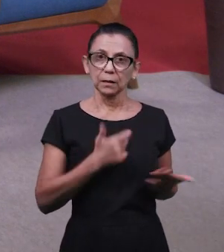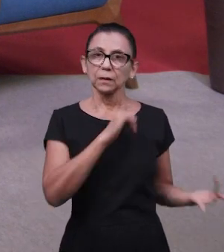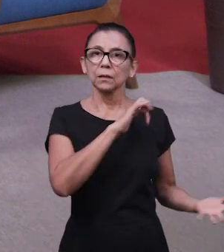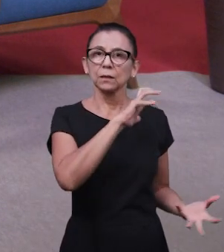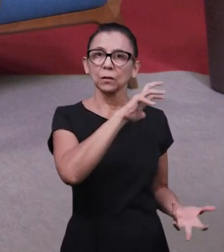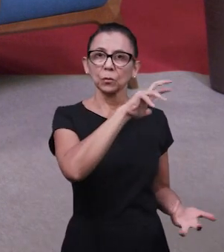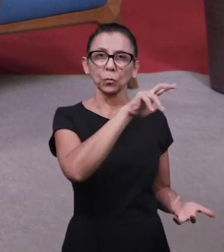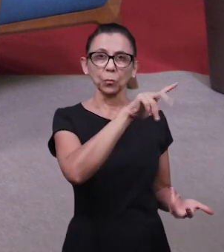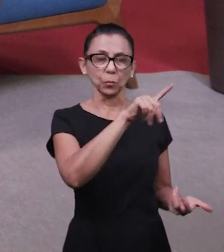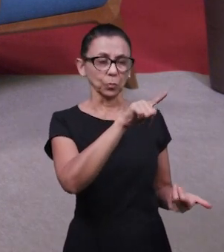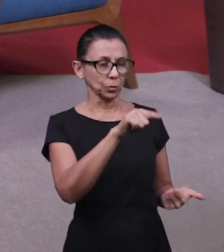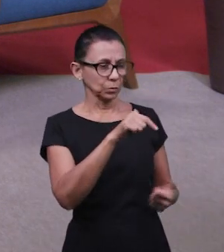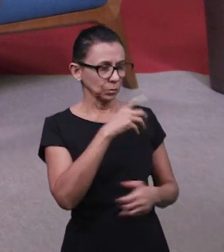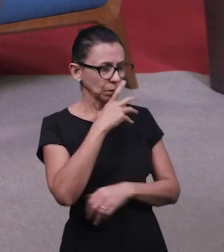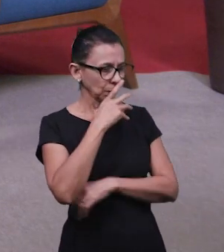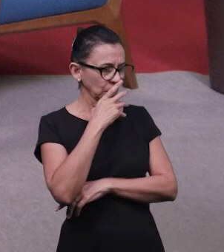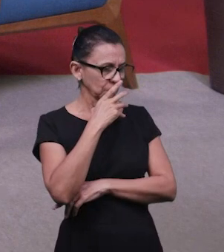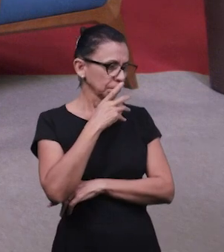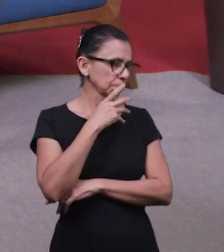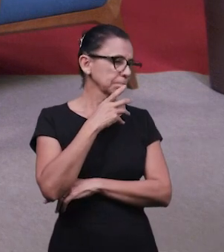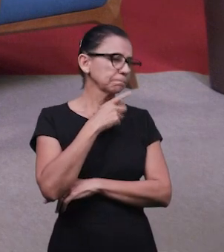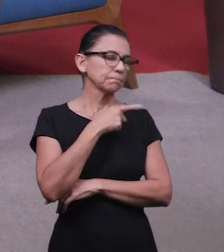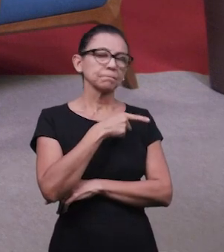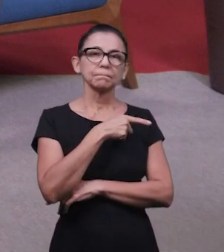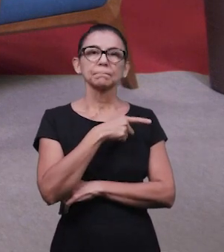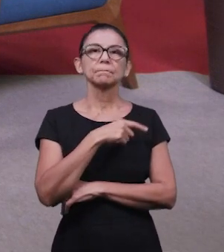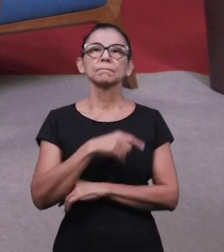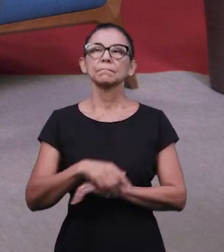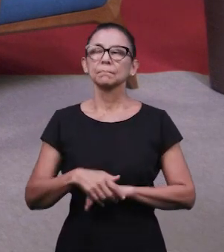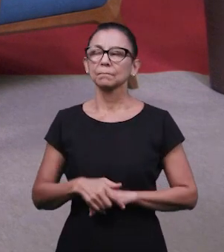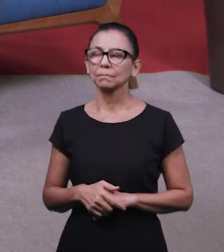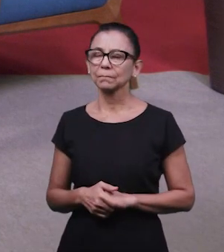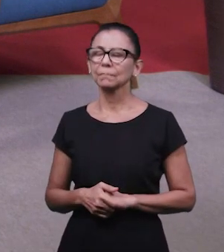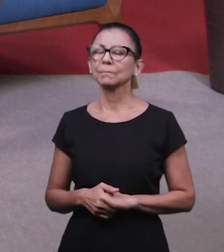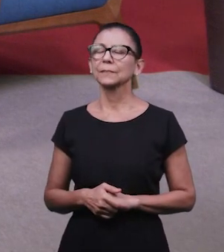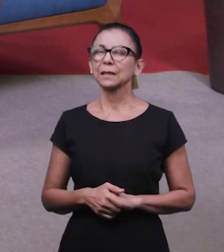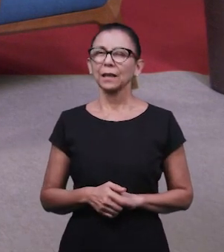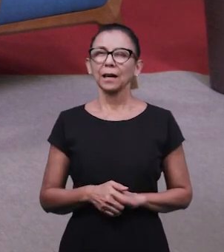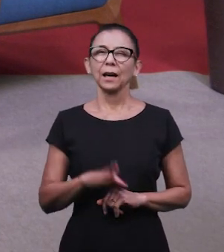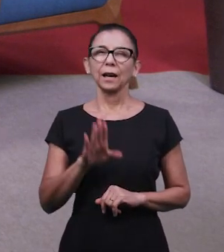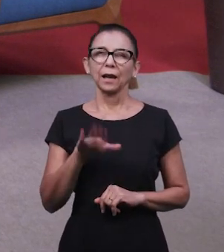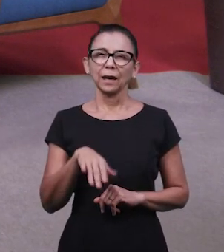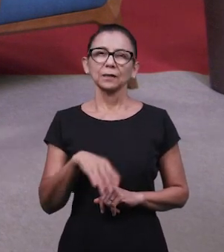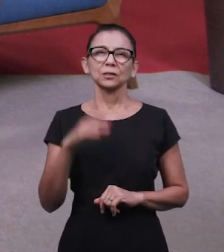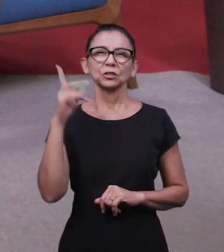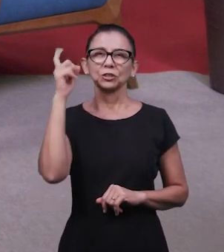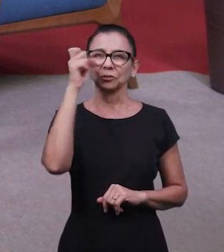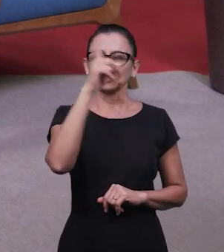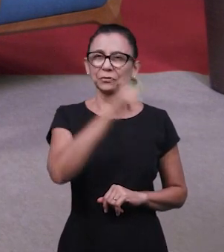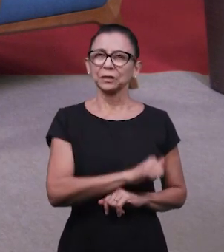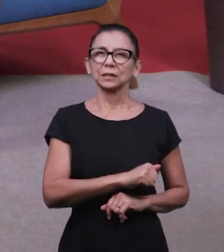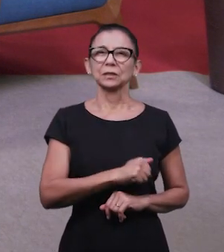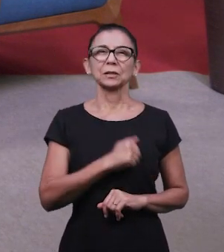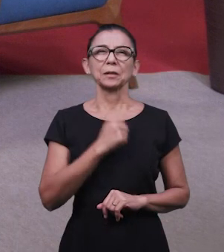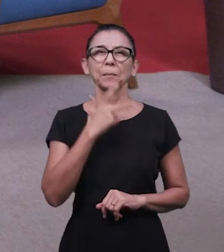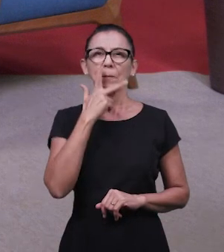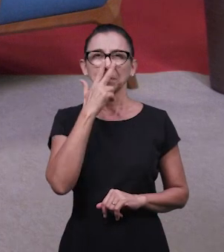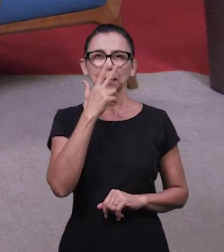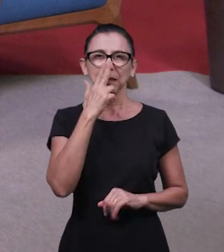mas qual a situação de guerra, qual a situação que demande a utilização da